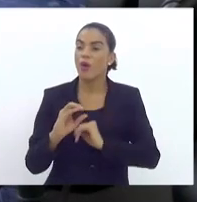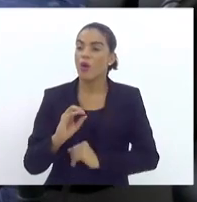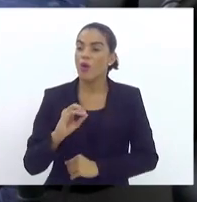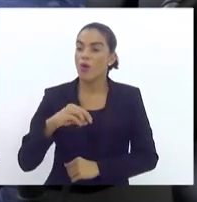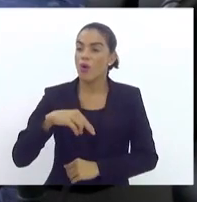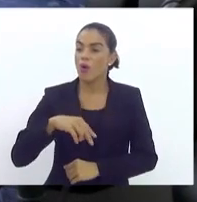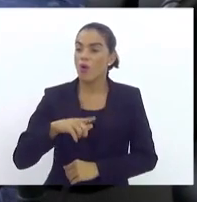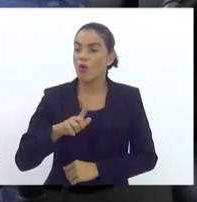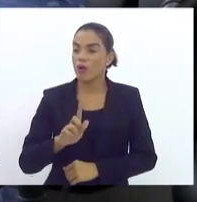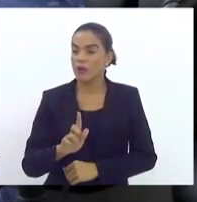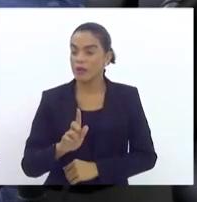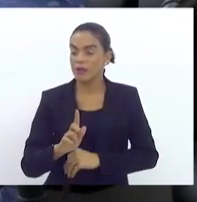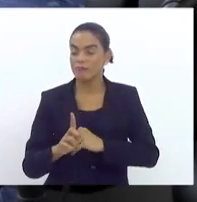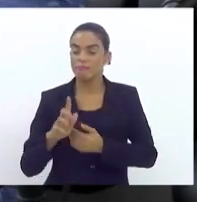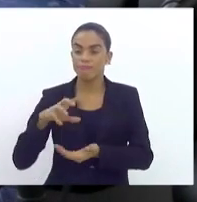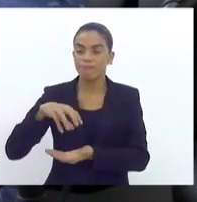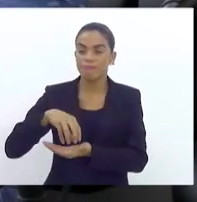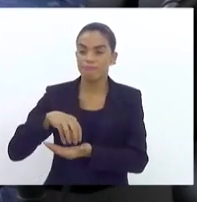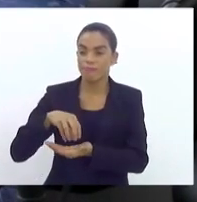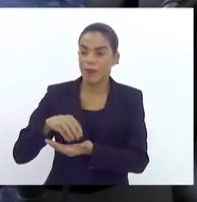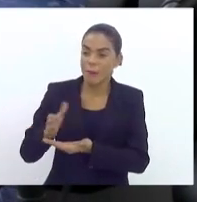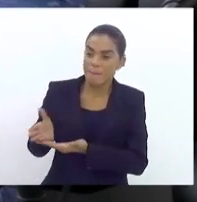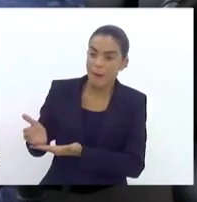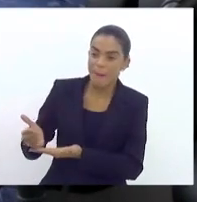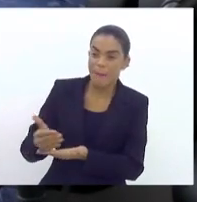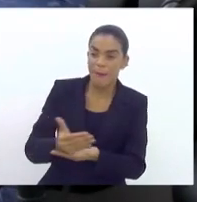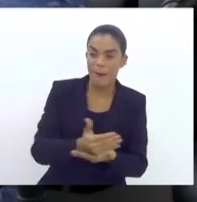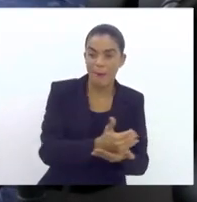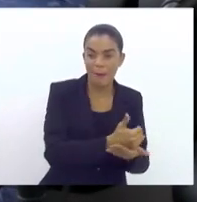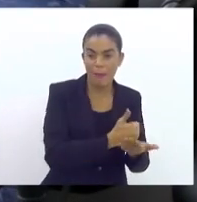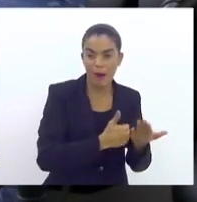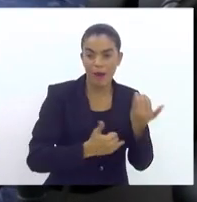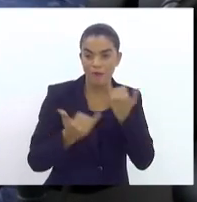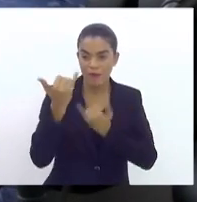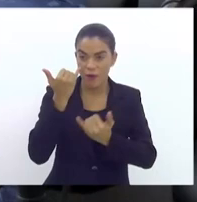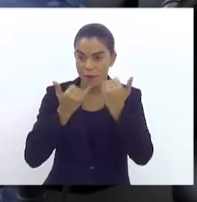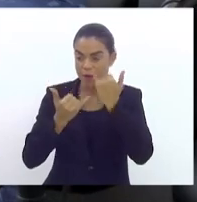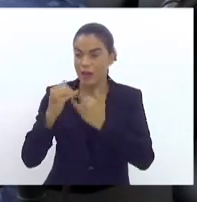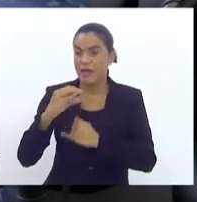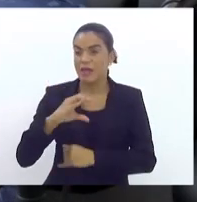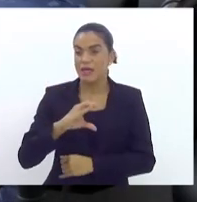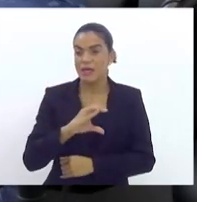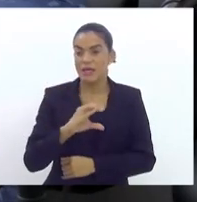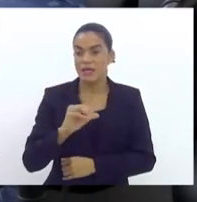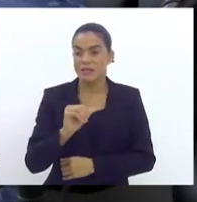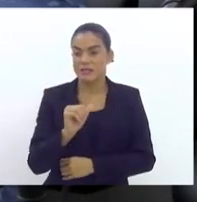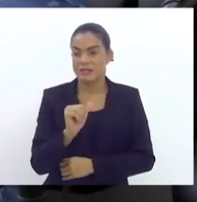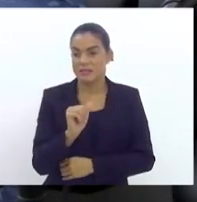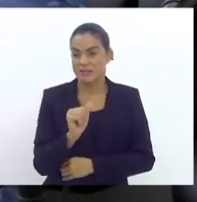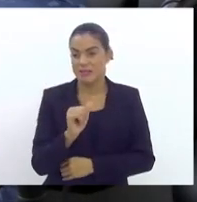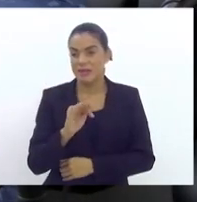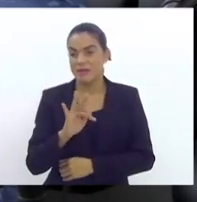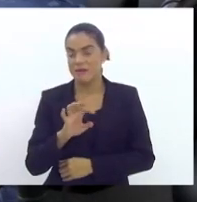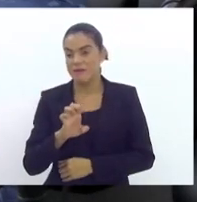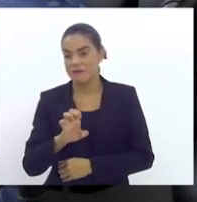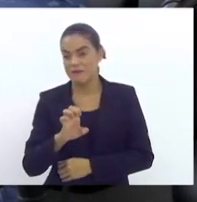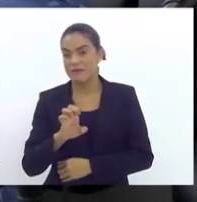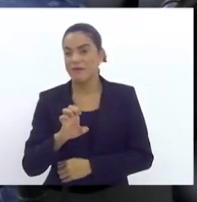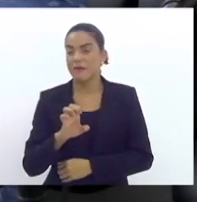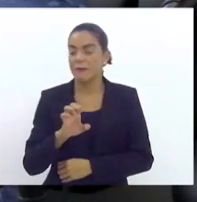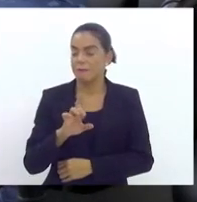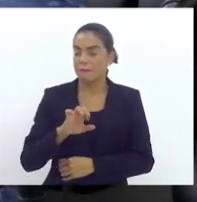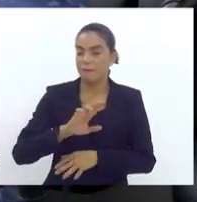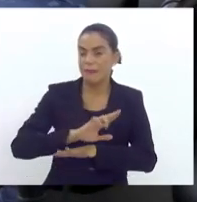coleta os dados de crime cibernéticos no Brasil é um homem chamado sem fernet ela é patrocinada enfim Microsoft